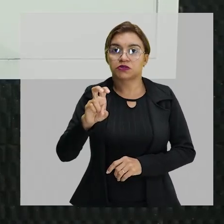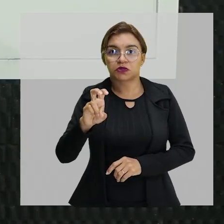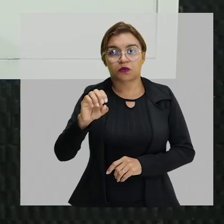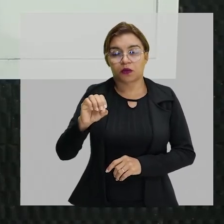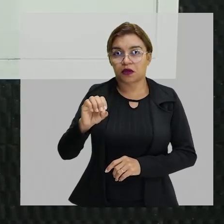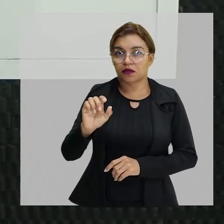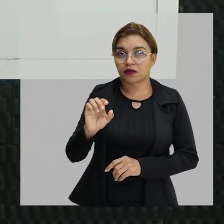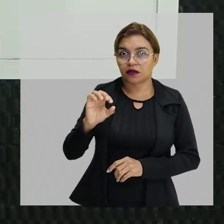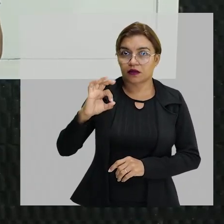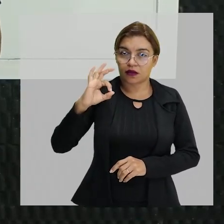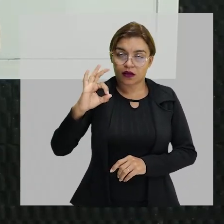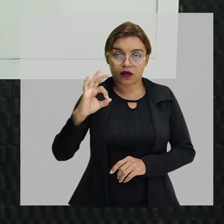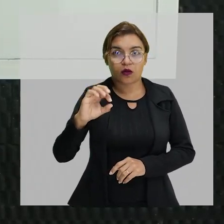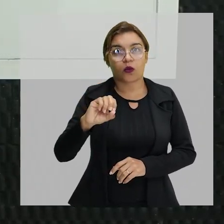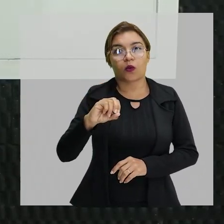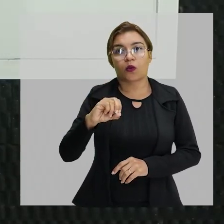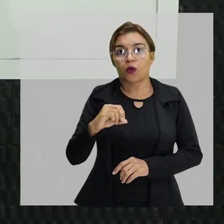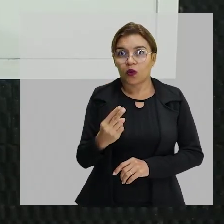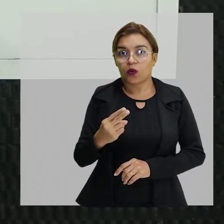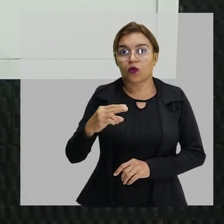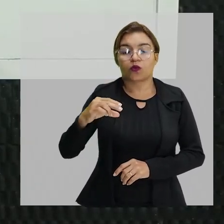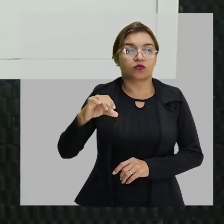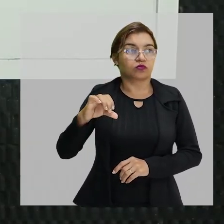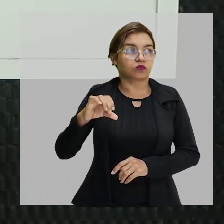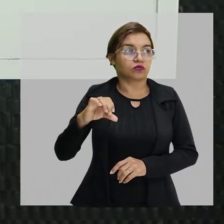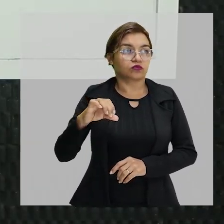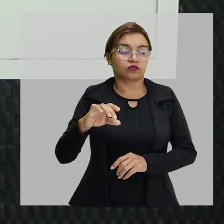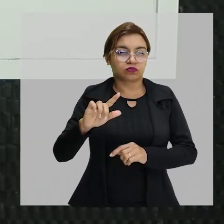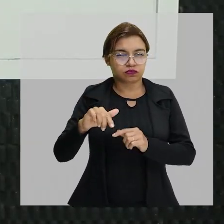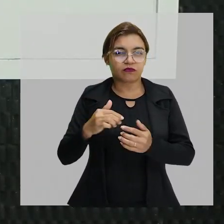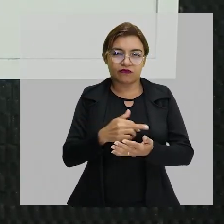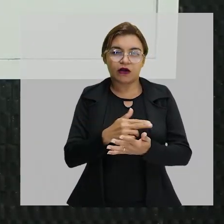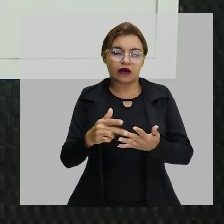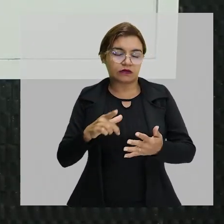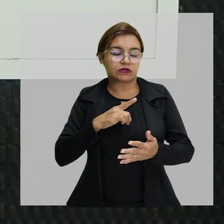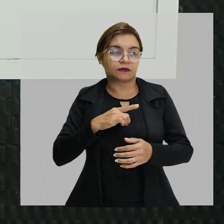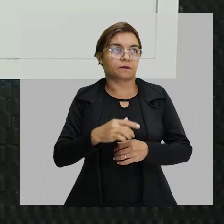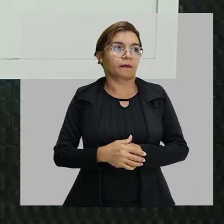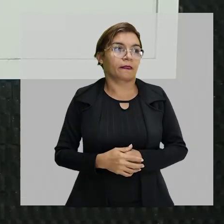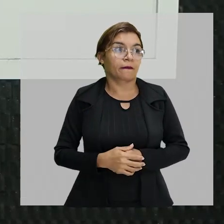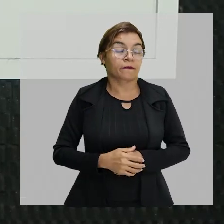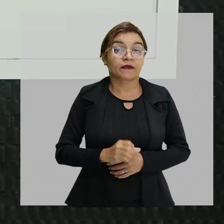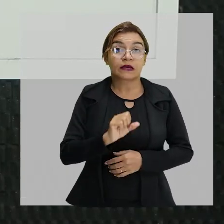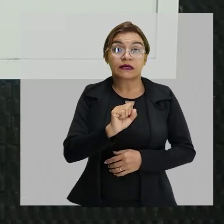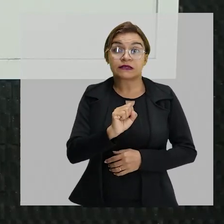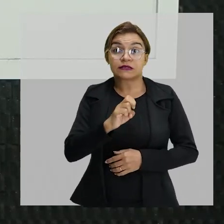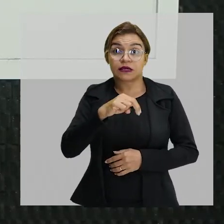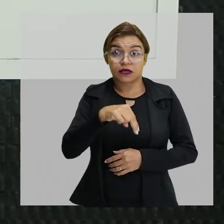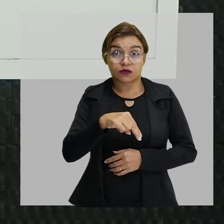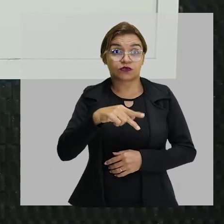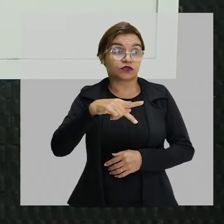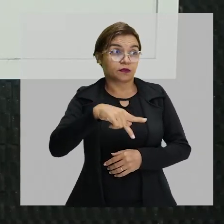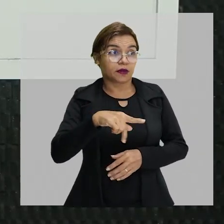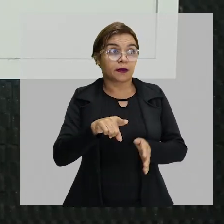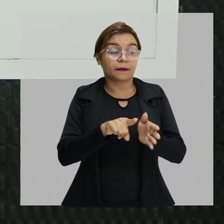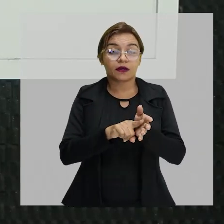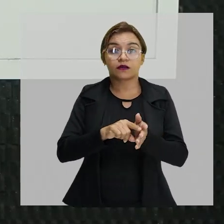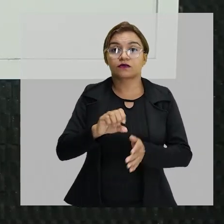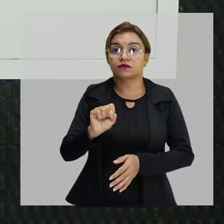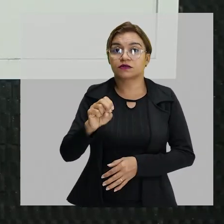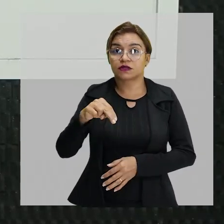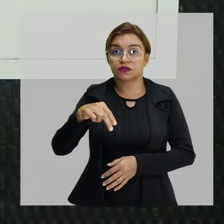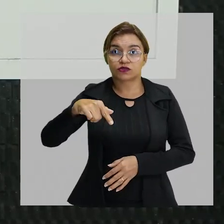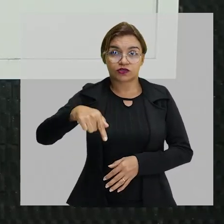qualquer arco, inclusive em radiano. Então, o seno de P menos o seno de Q, aí você vai fazer o